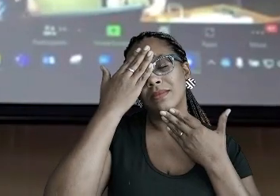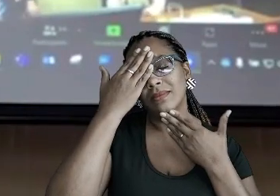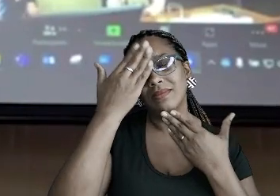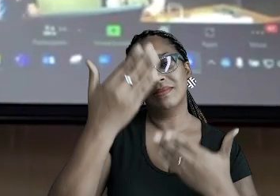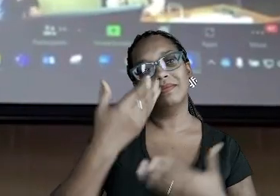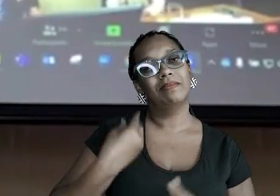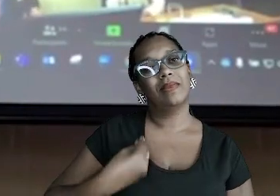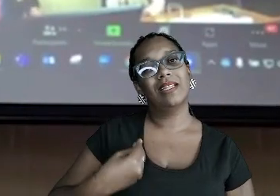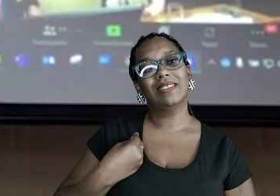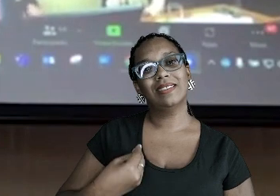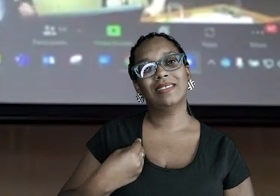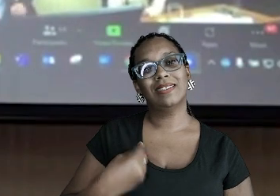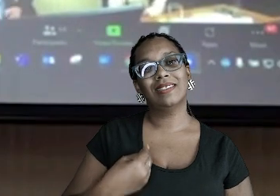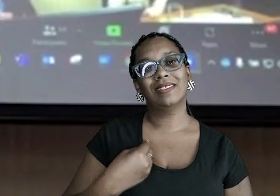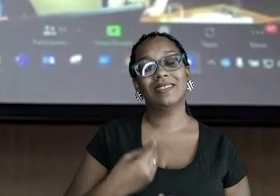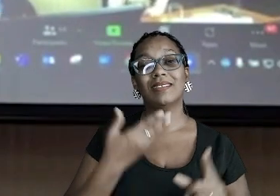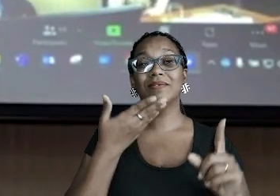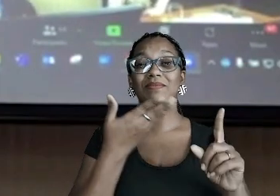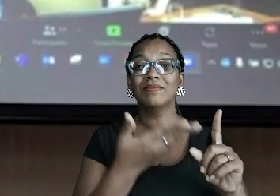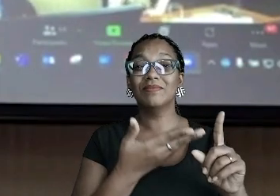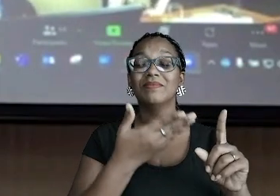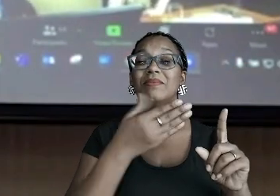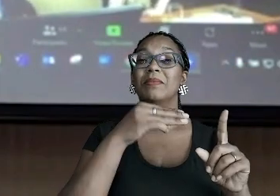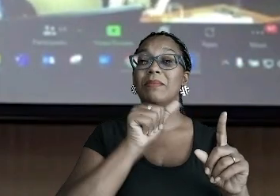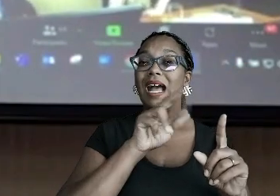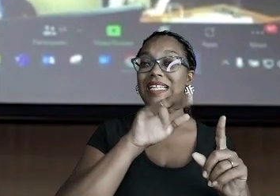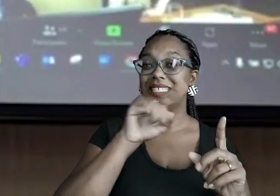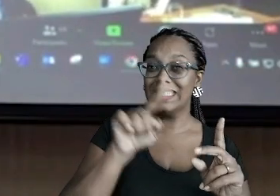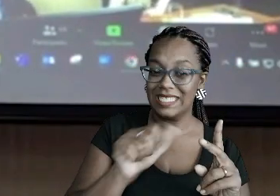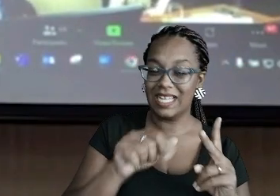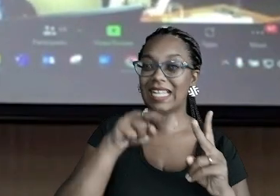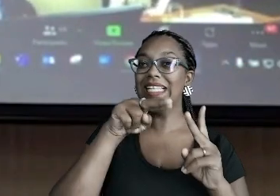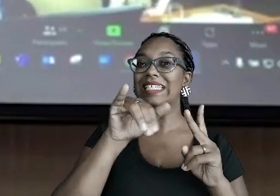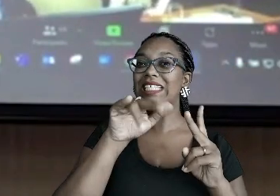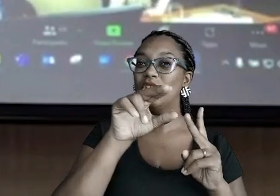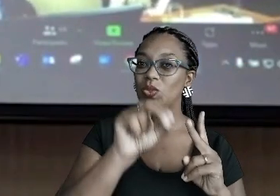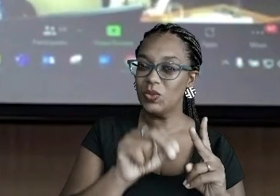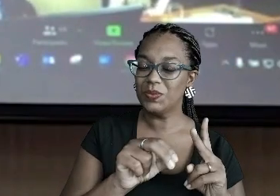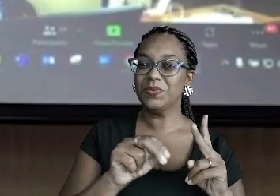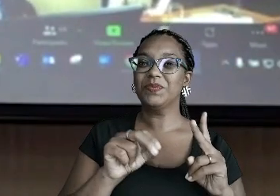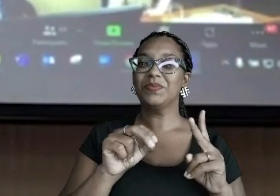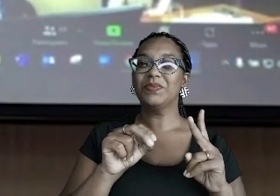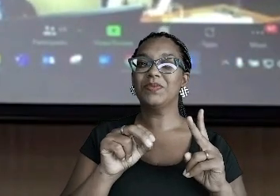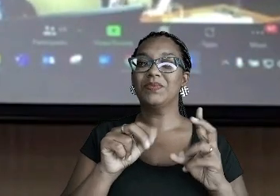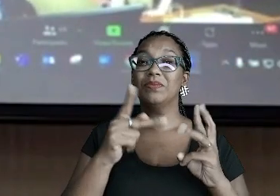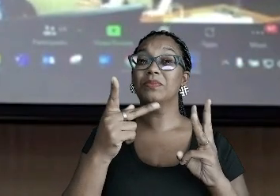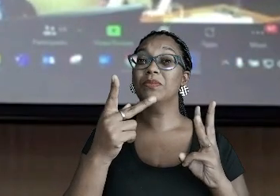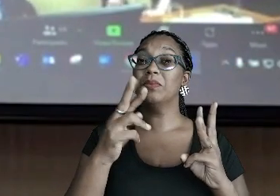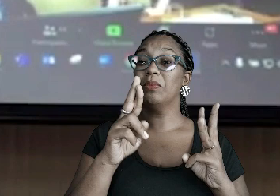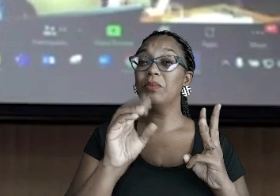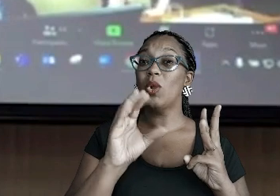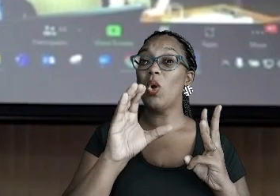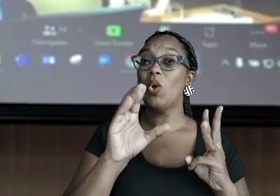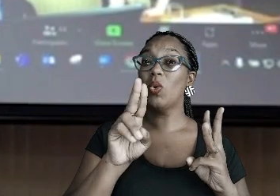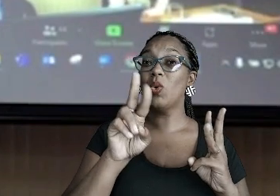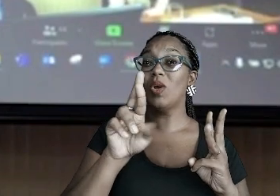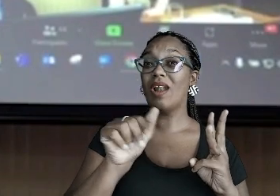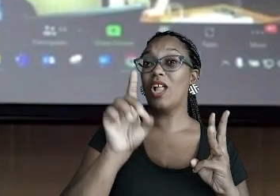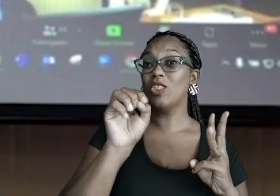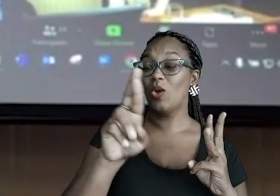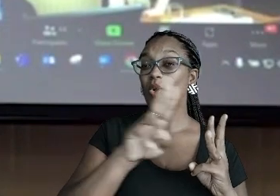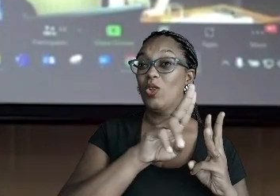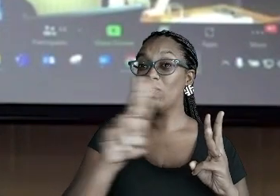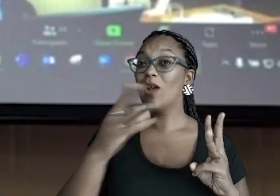a presença da desembargadora Marisa do desembargador Nino procurador Rodrigo de